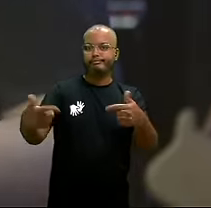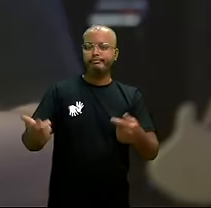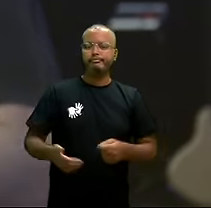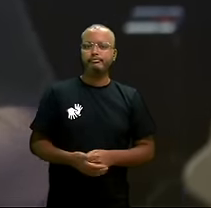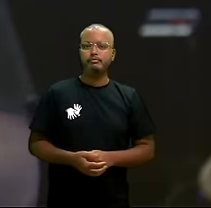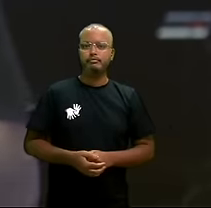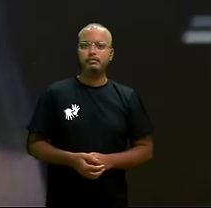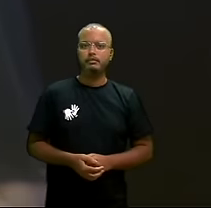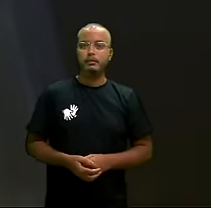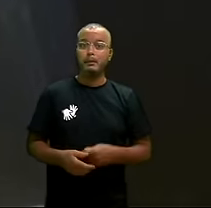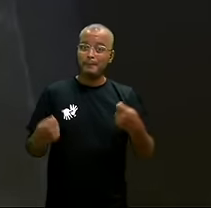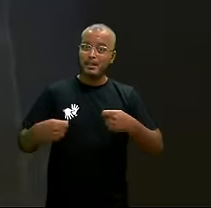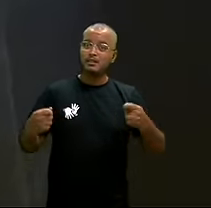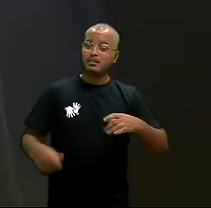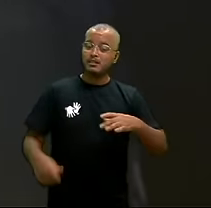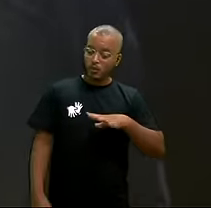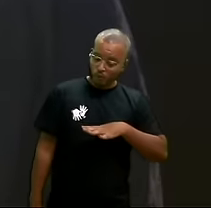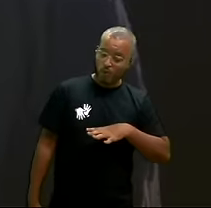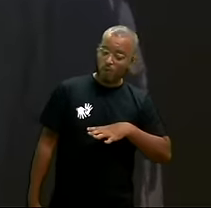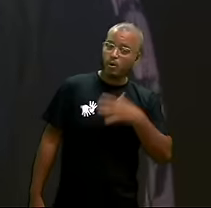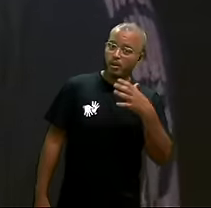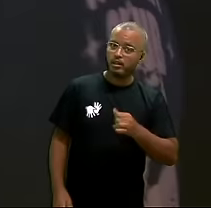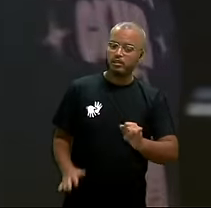Você vai ter que ter coragem para assumir tua identidade.